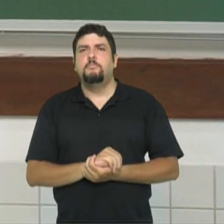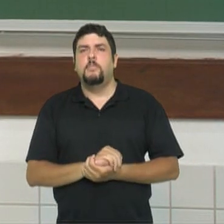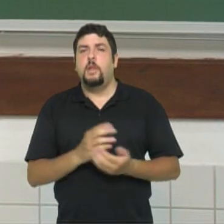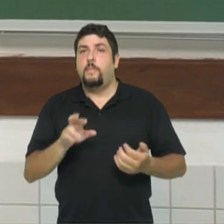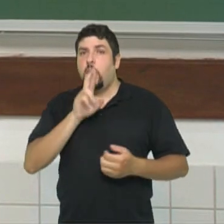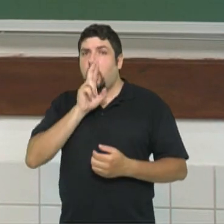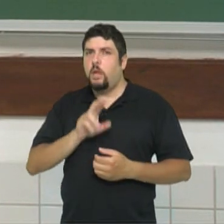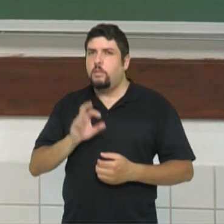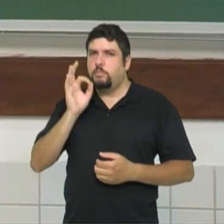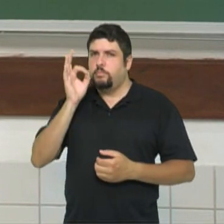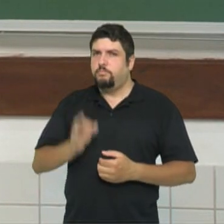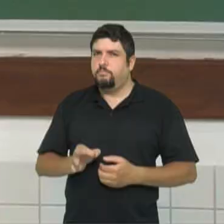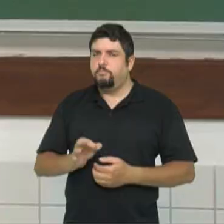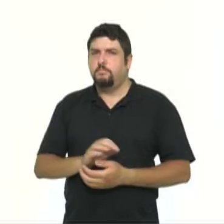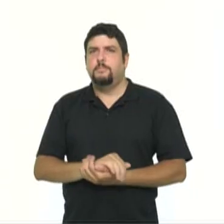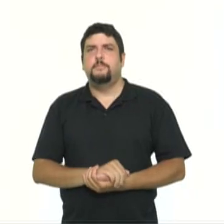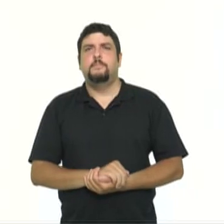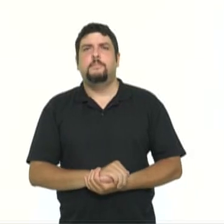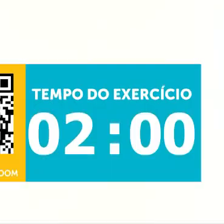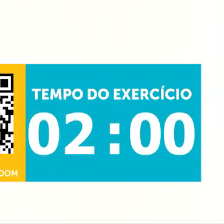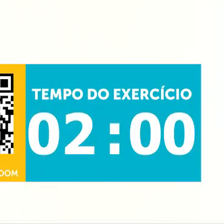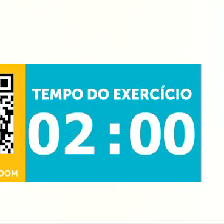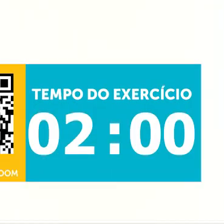resposta correta? Já já voltamos.